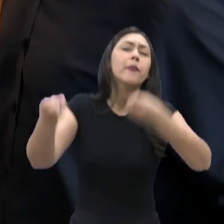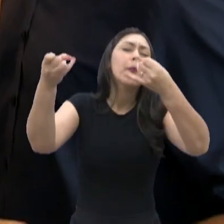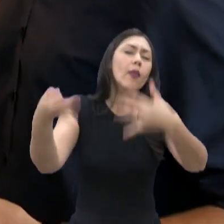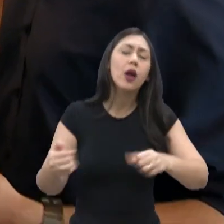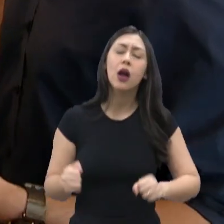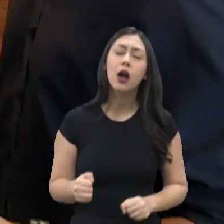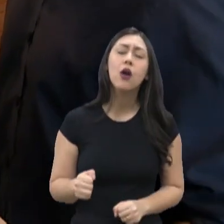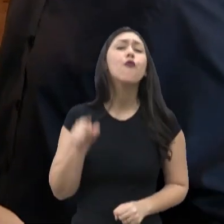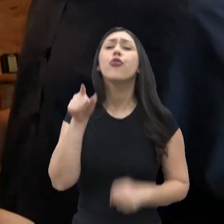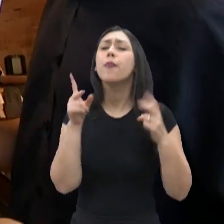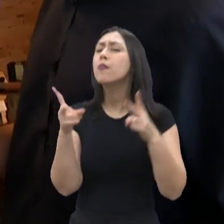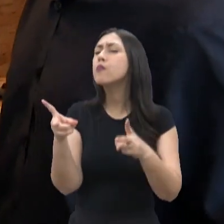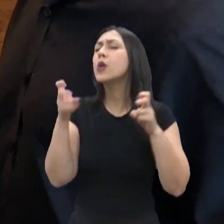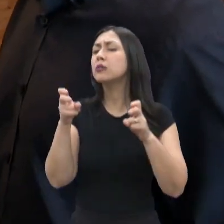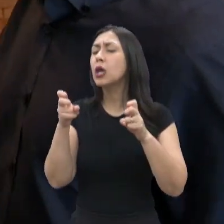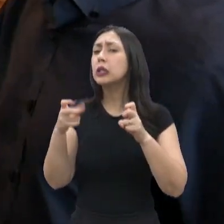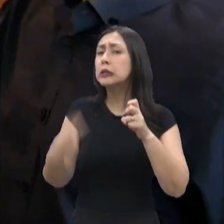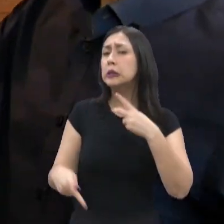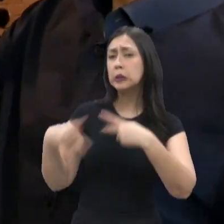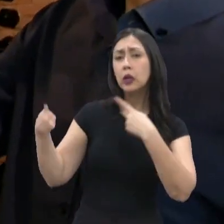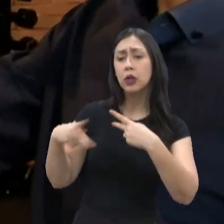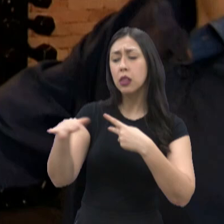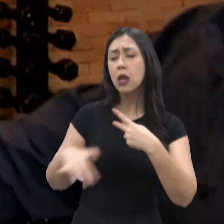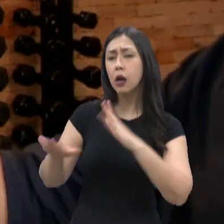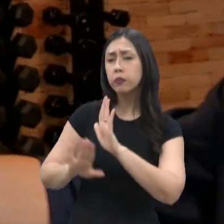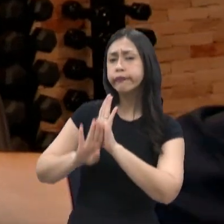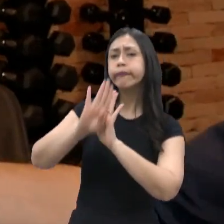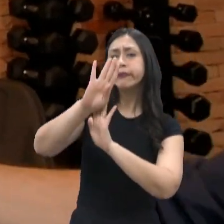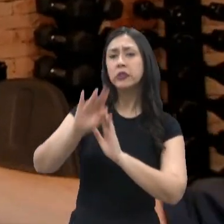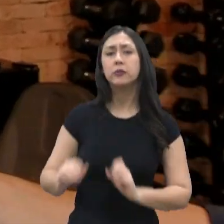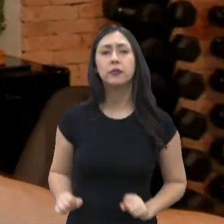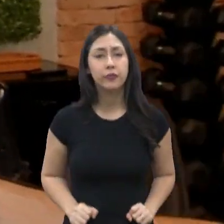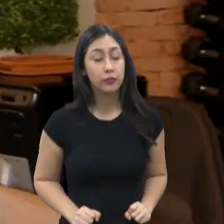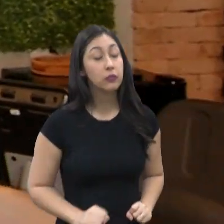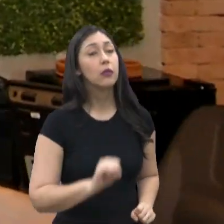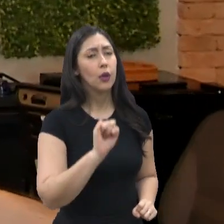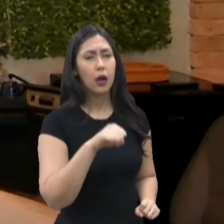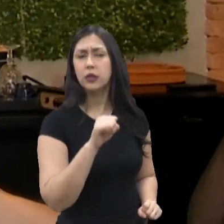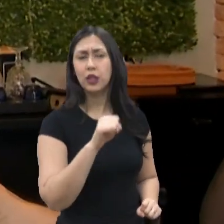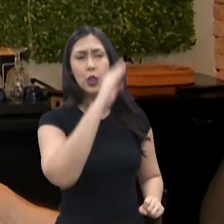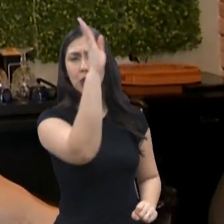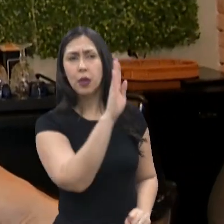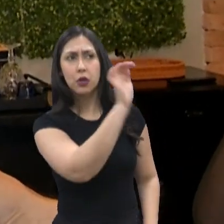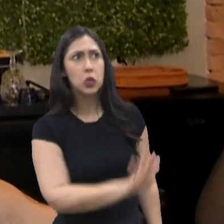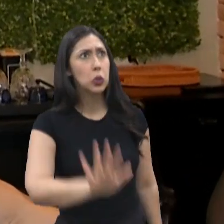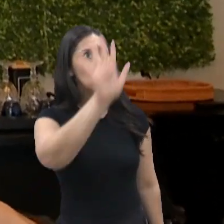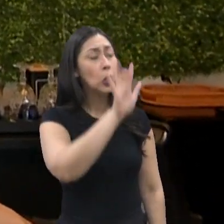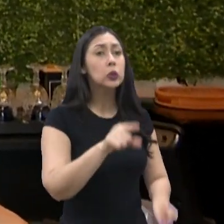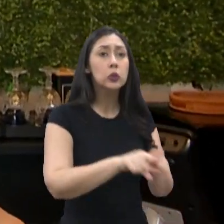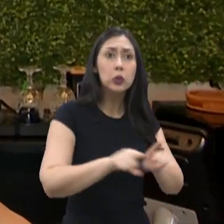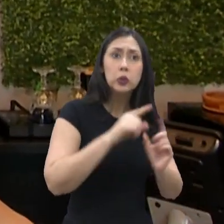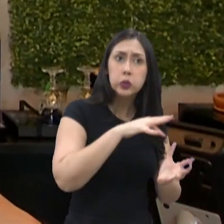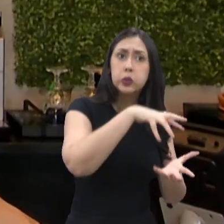tem percebido esse aumento aqui em São José dos Campos? Sim, como todo o Brasil e todo mundo tem tido esse crescimento e São